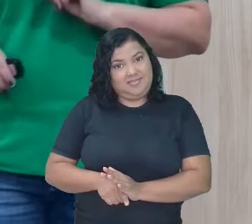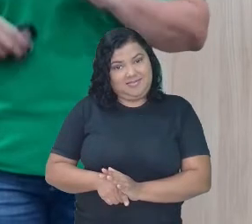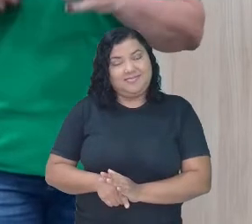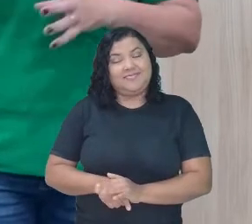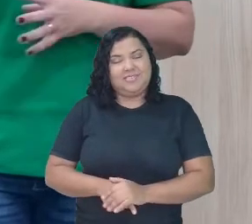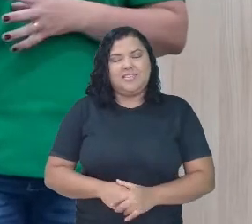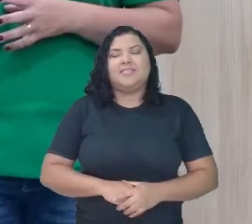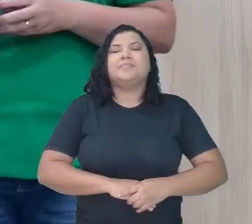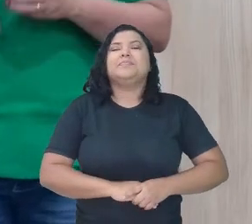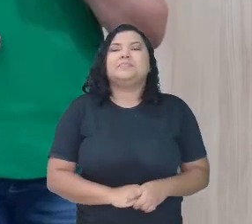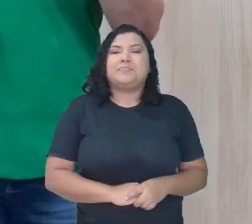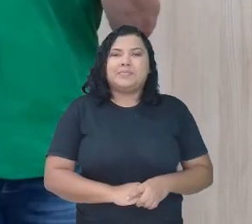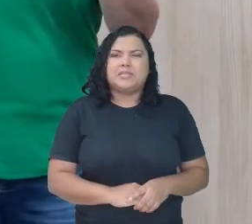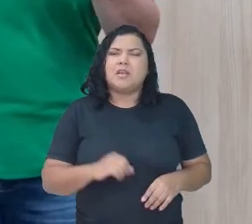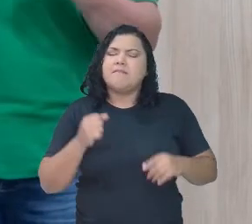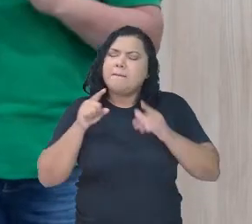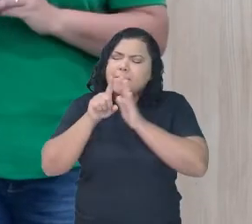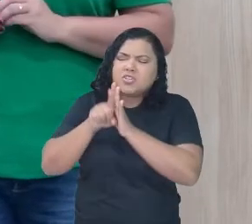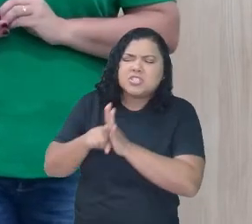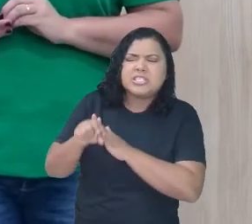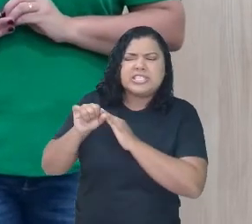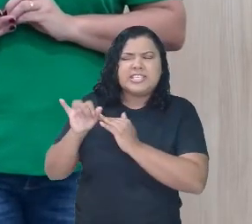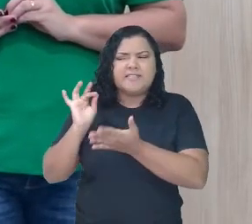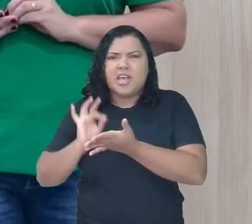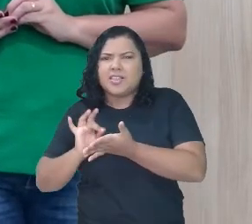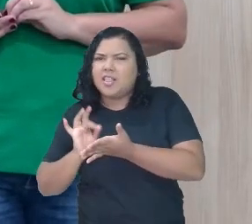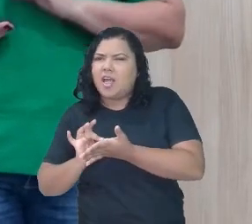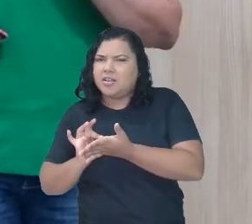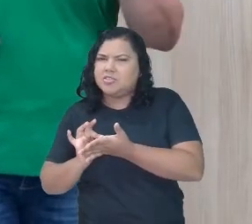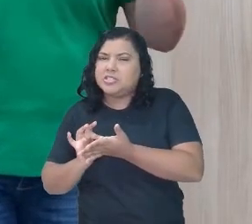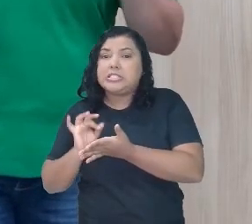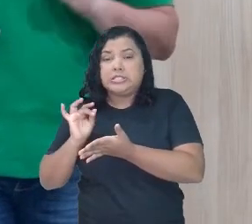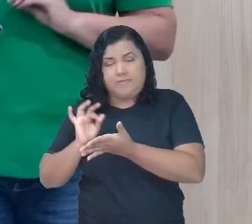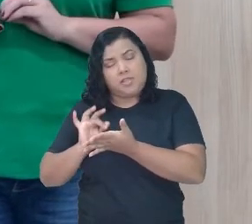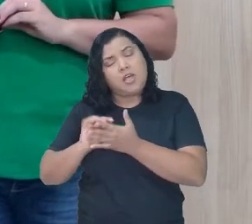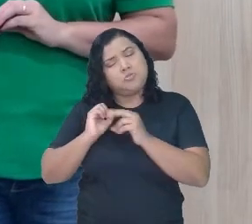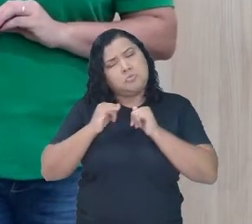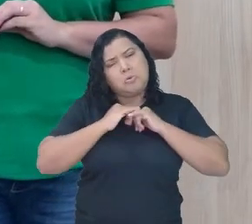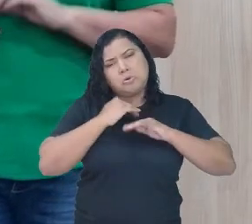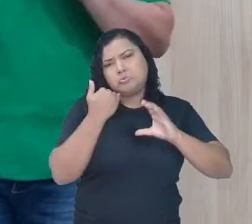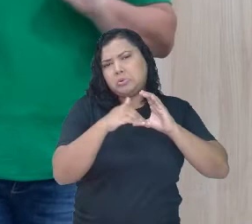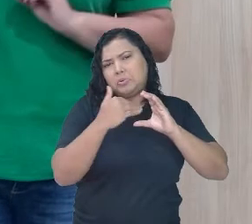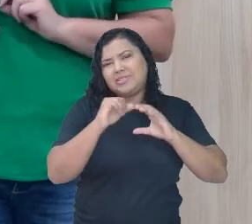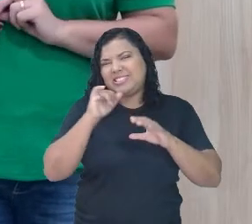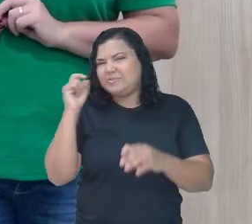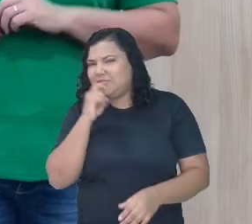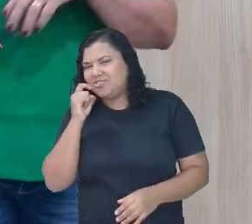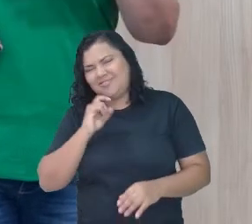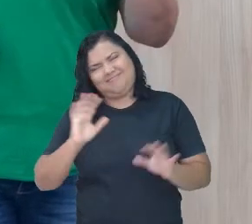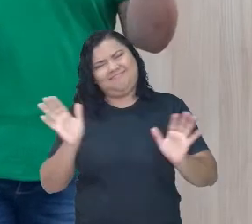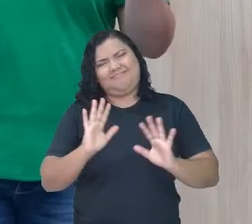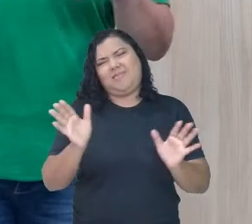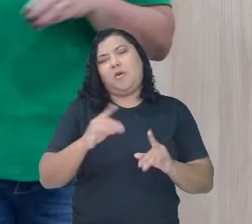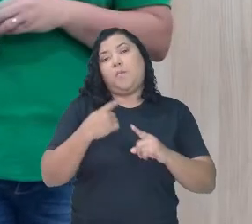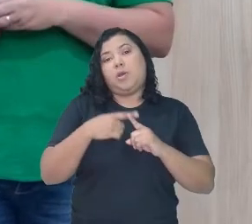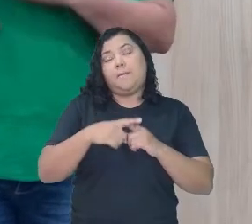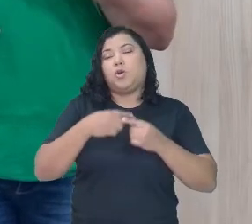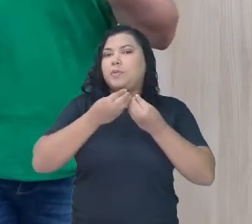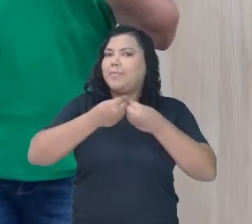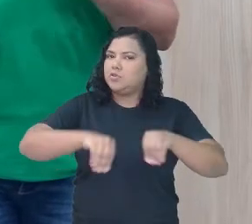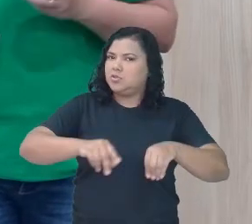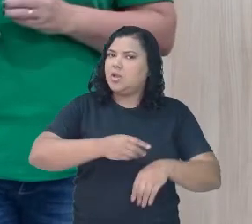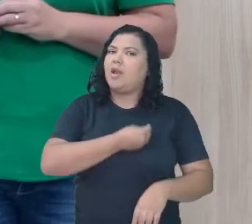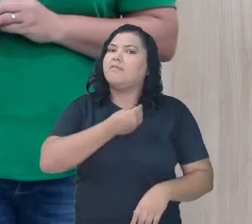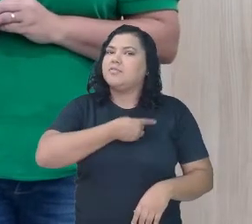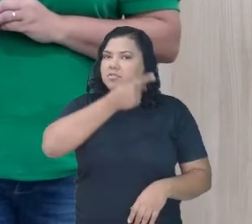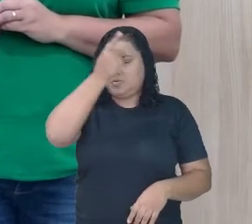frente. Então, investiga. Checa antes, tá? Para não causar estragos na vida de ninguém, nem emocional